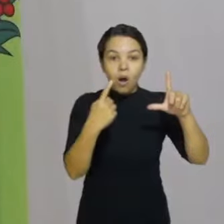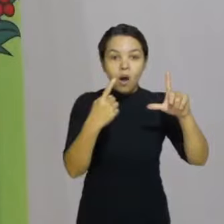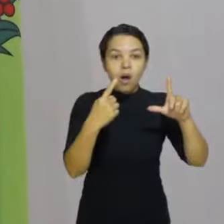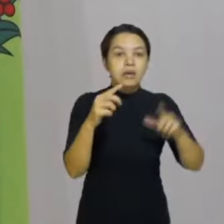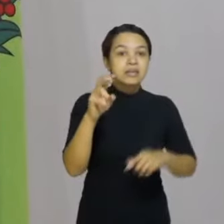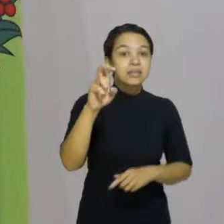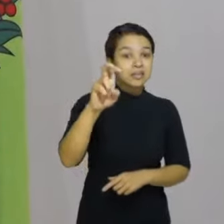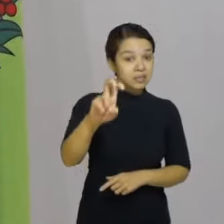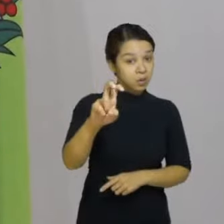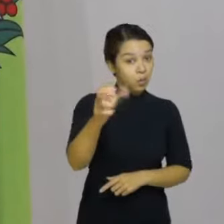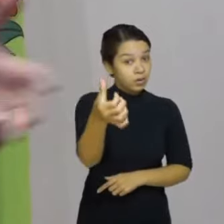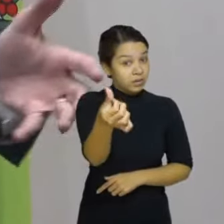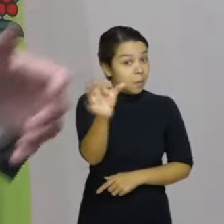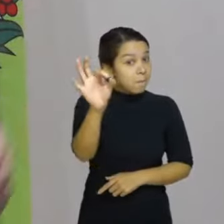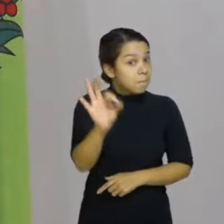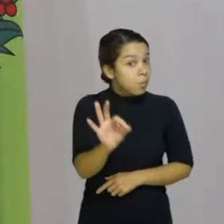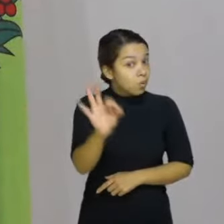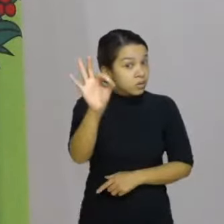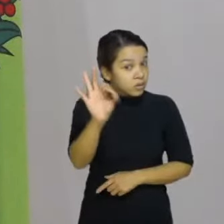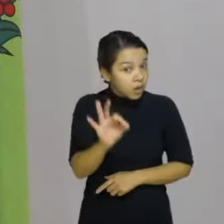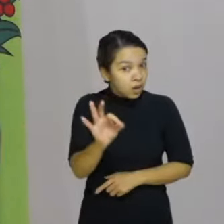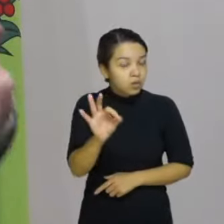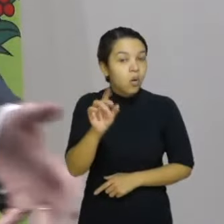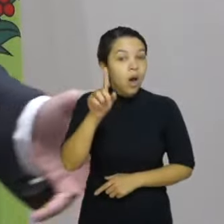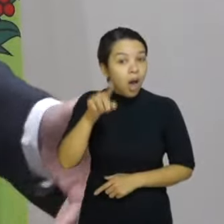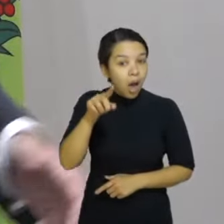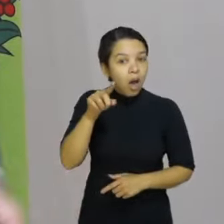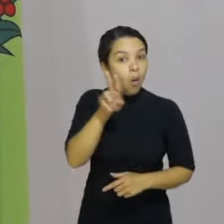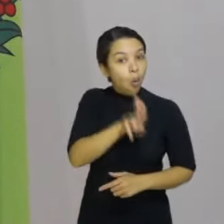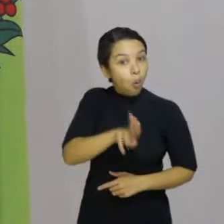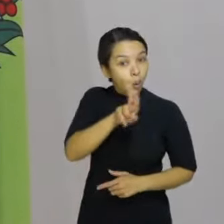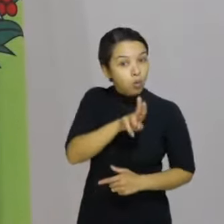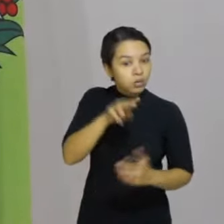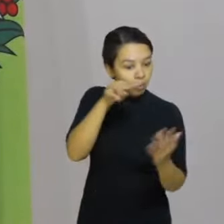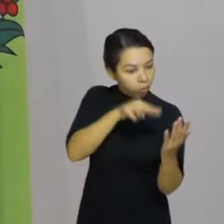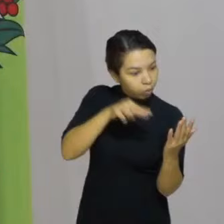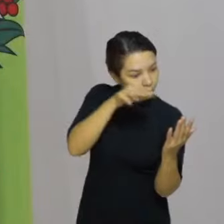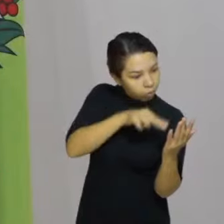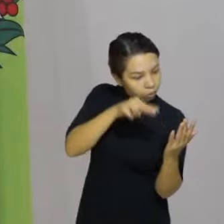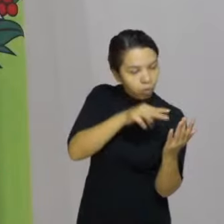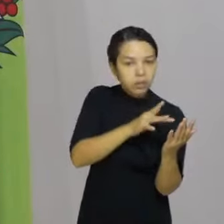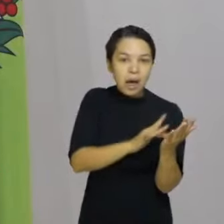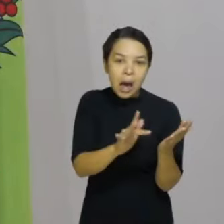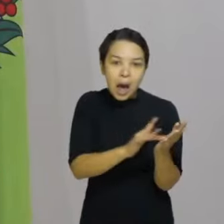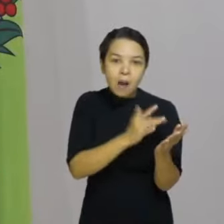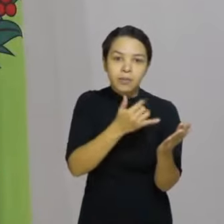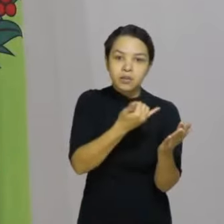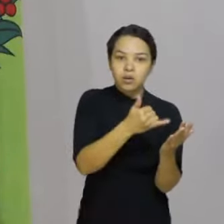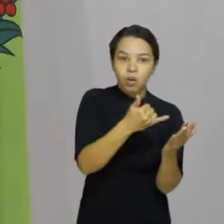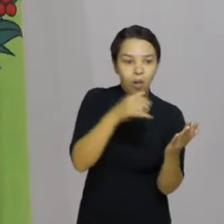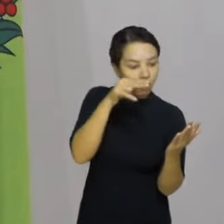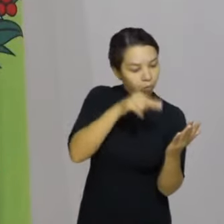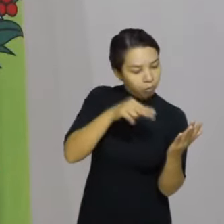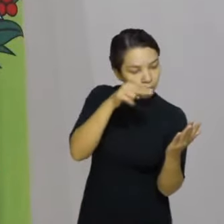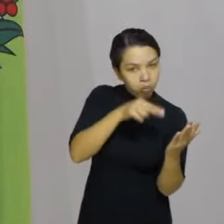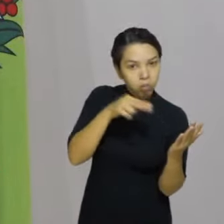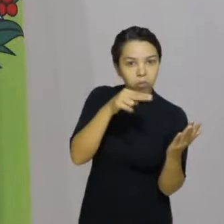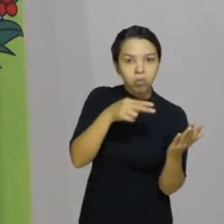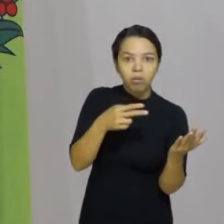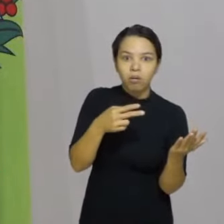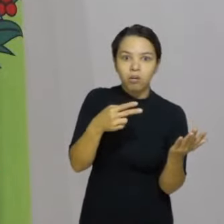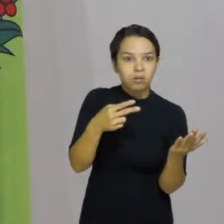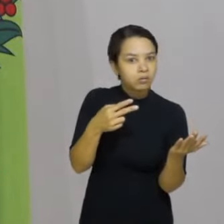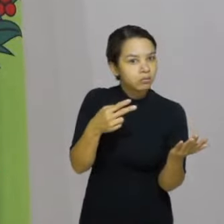56% das horas acordadas é diante de uma tela, de tablet ou de celular. O número é inacreditável. O